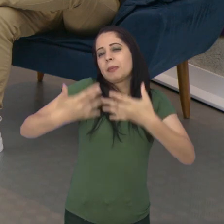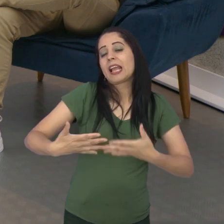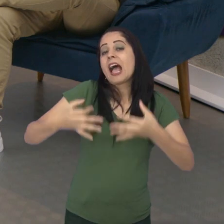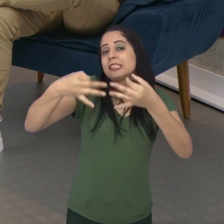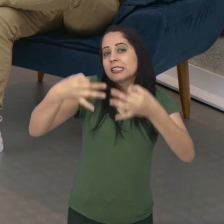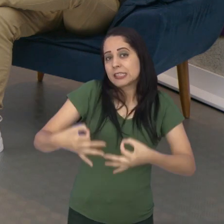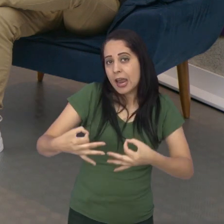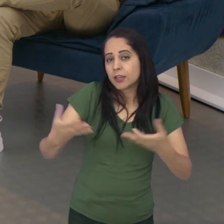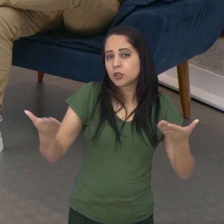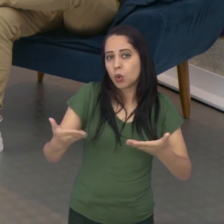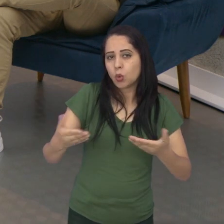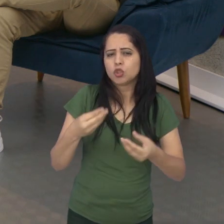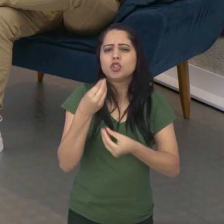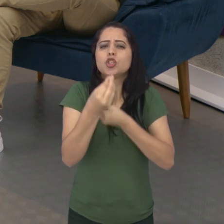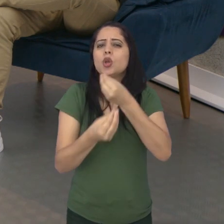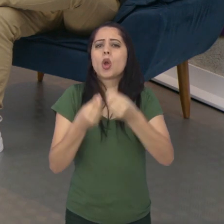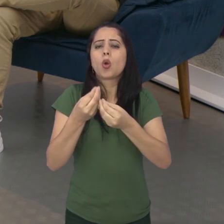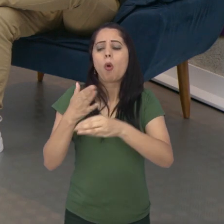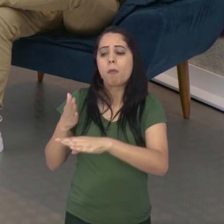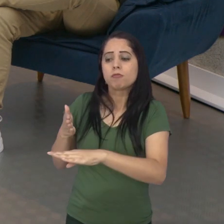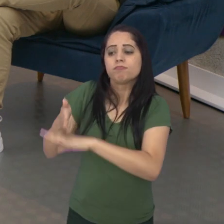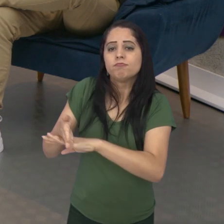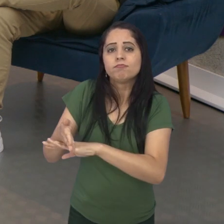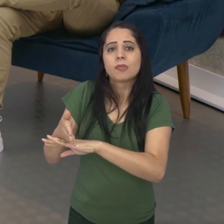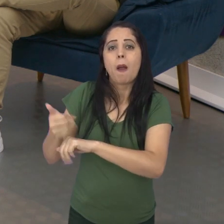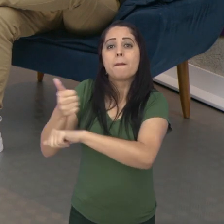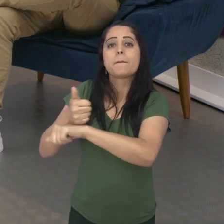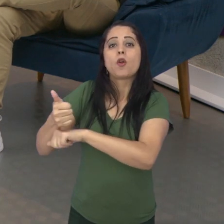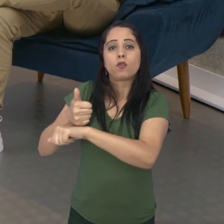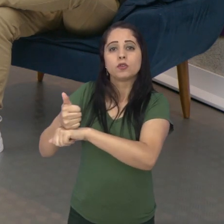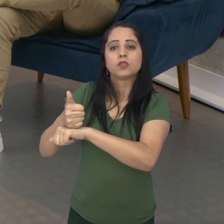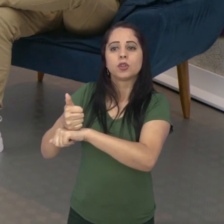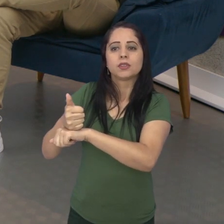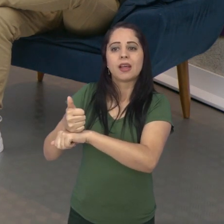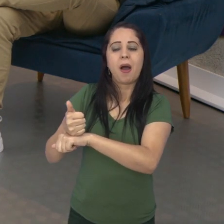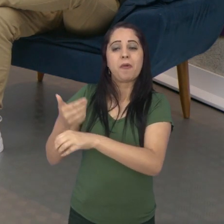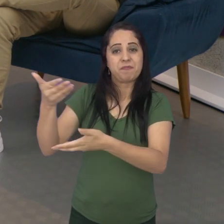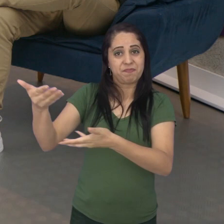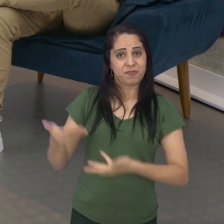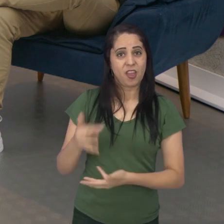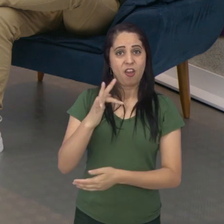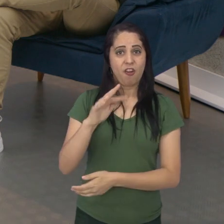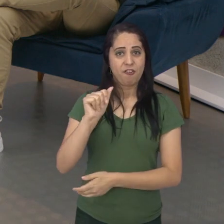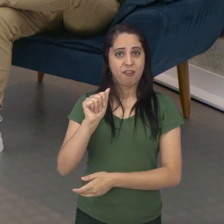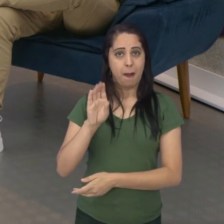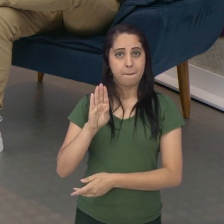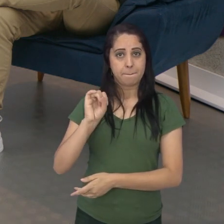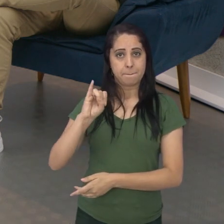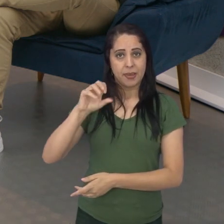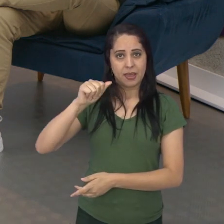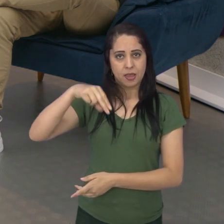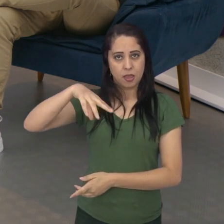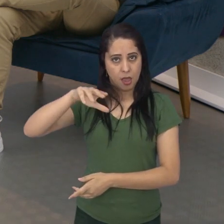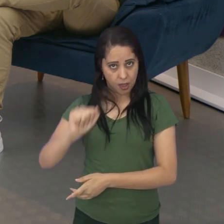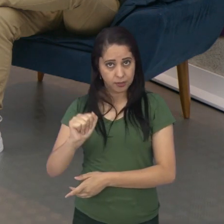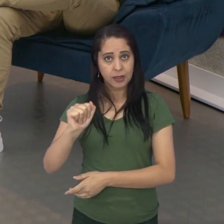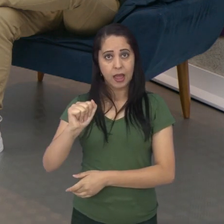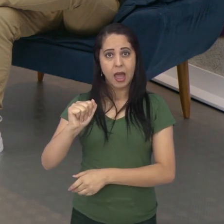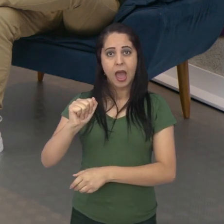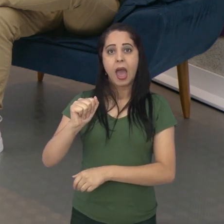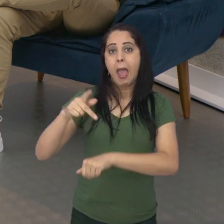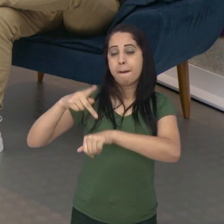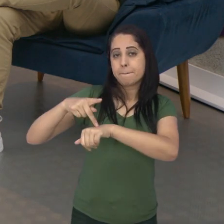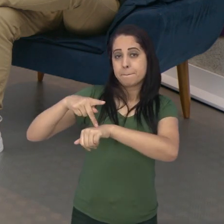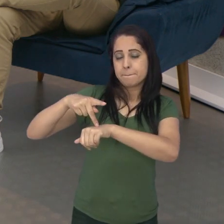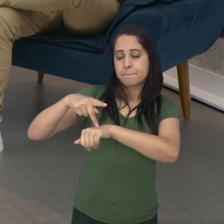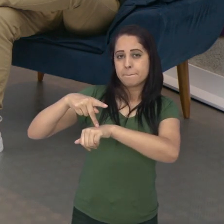para explicar para a gente sobre os caminhos para ingressar nessa profissão, recebemos hoje a Fabiana Lourenço, mestre em